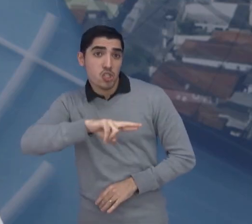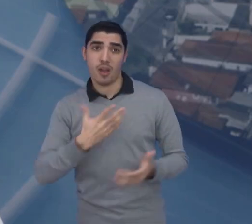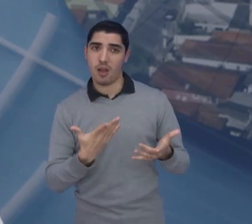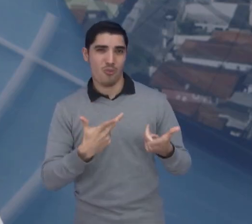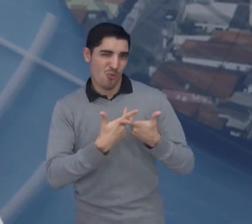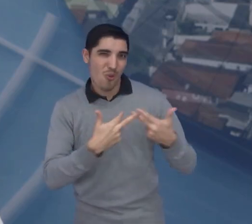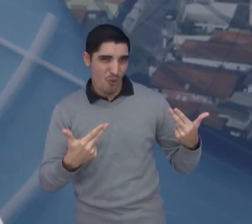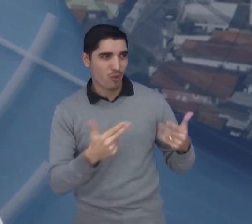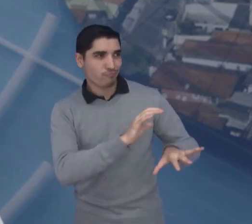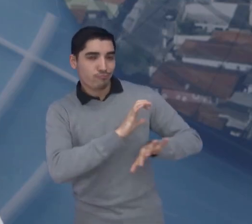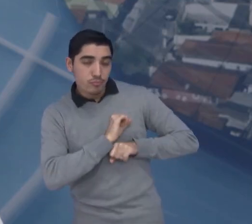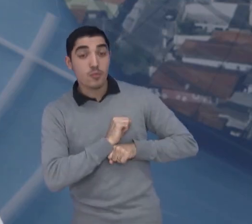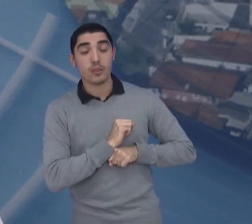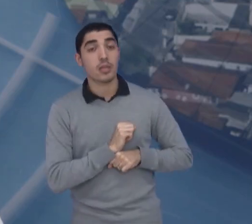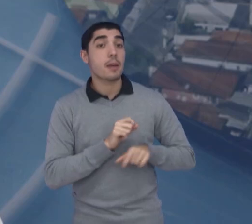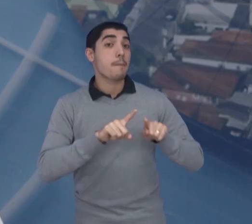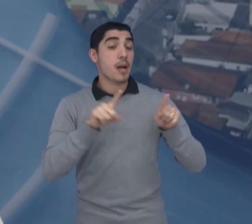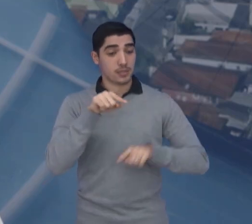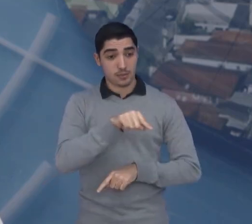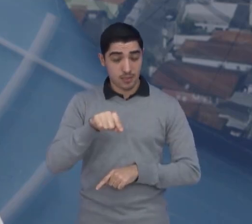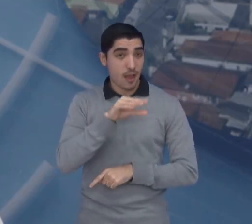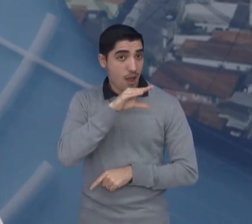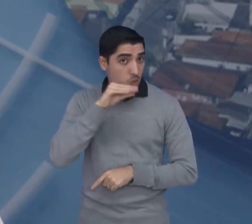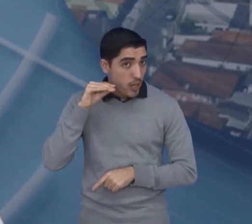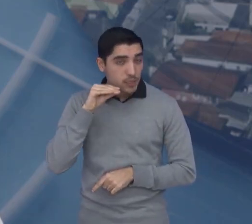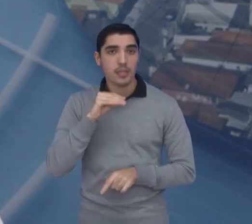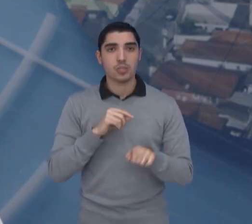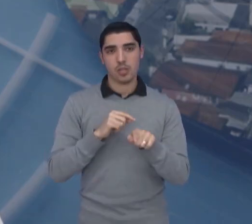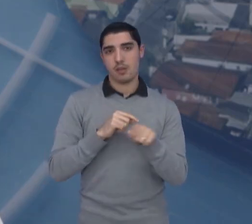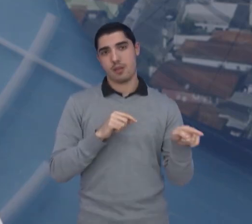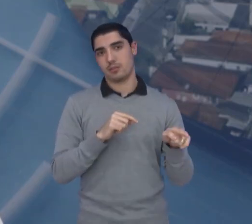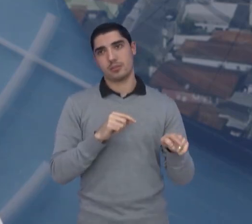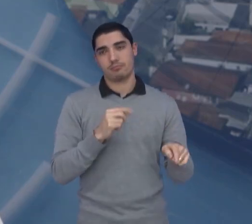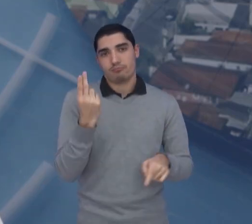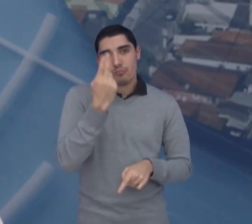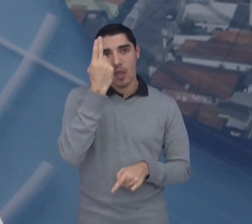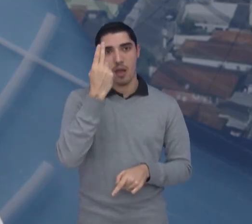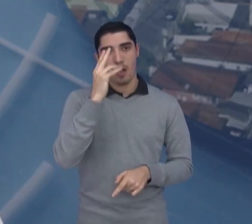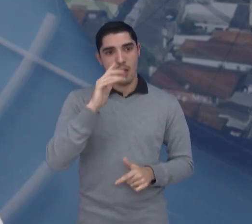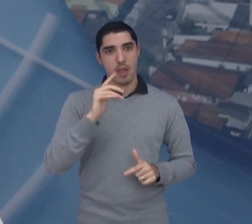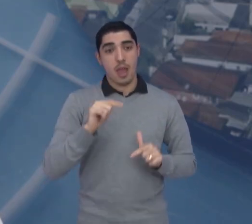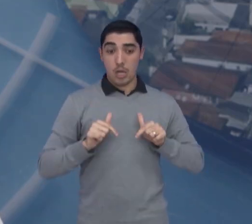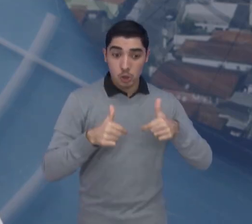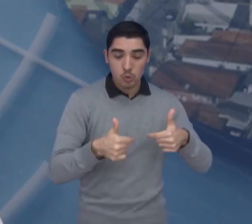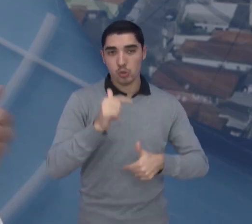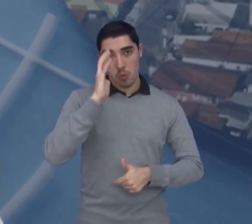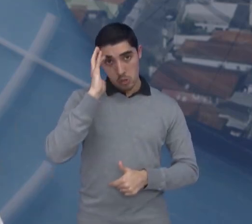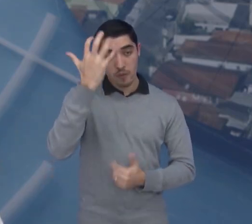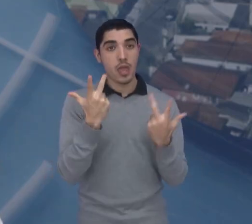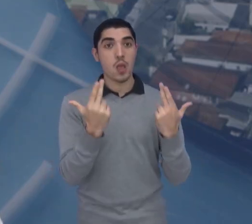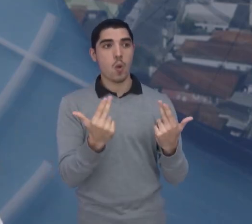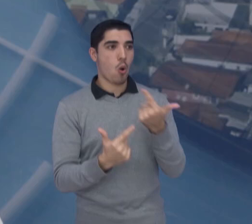pensar que os adolescentes, eles não têm discernimento como uma pessoa adulta, assim, para tomar certos tipos de decisões, mas também não dá